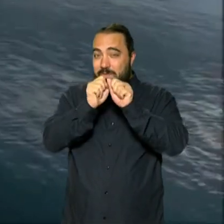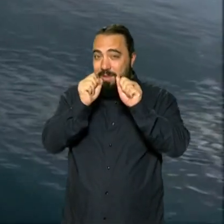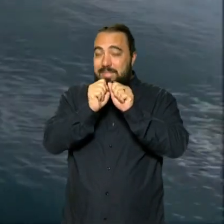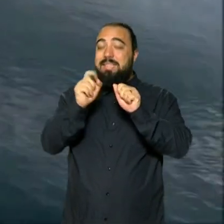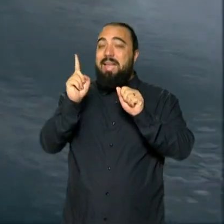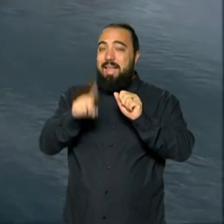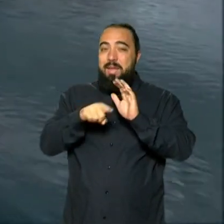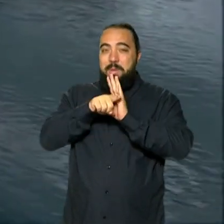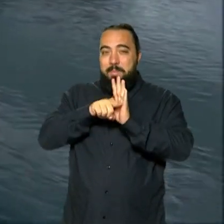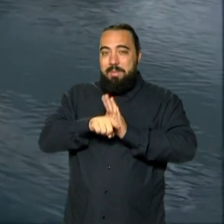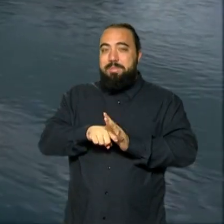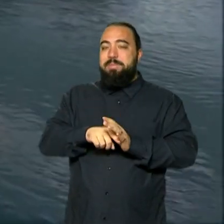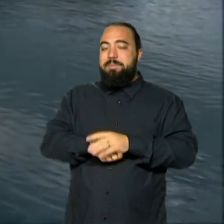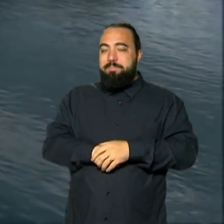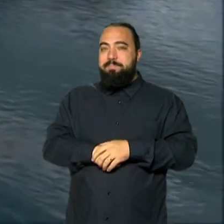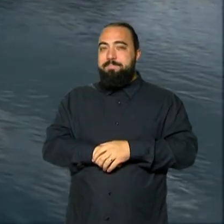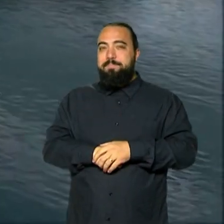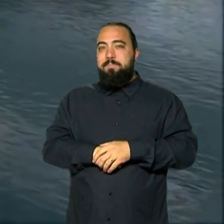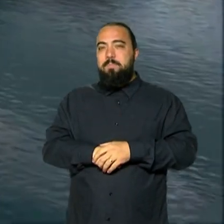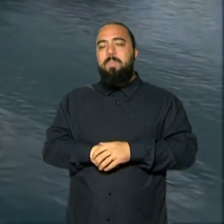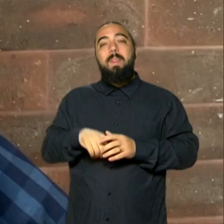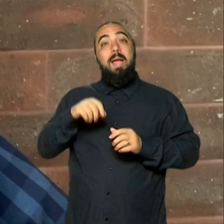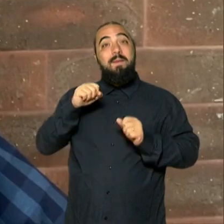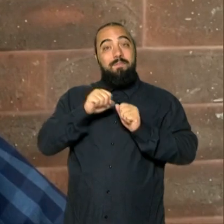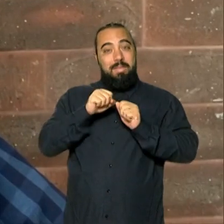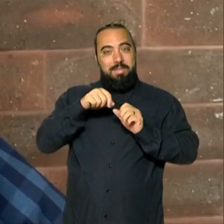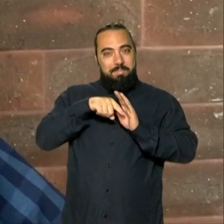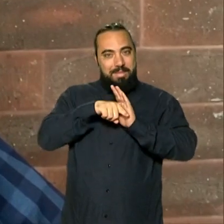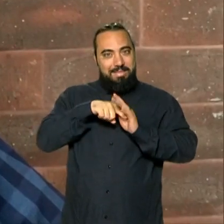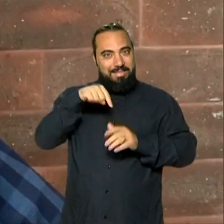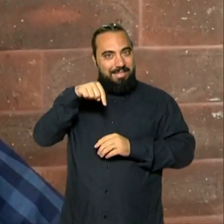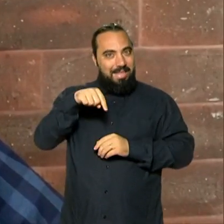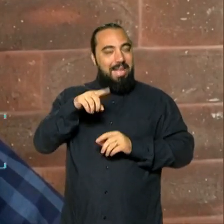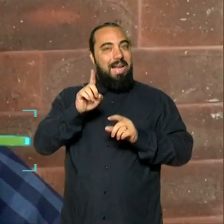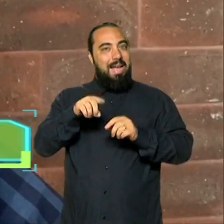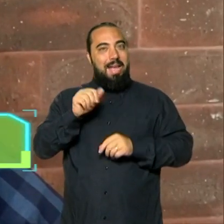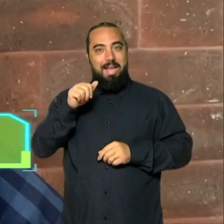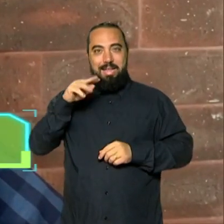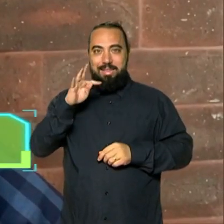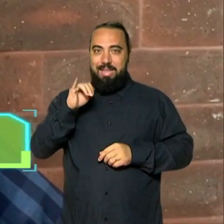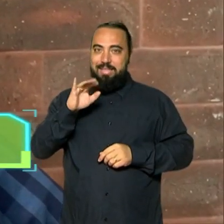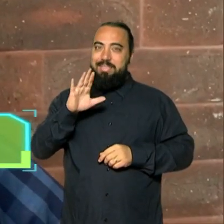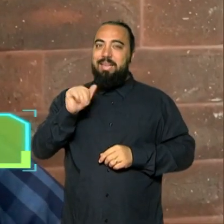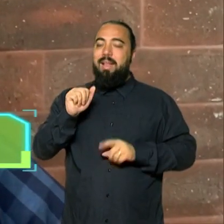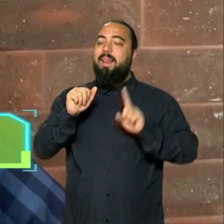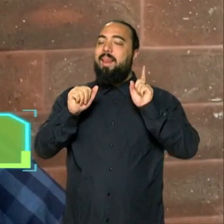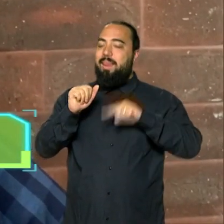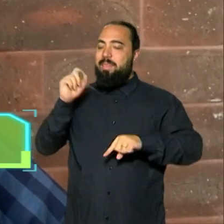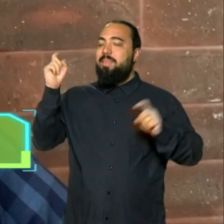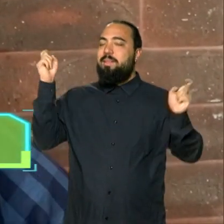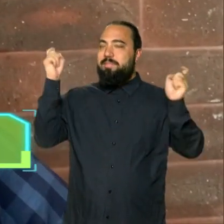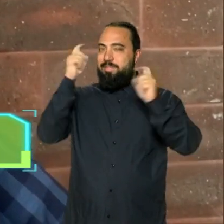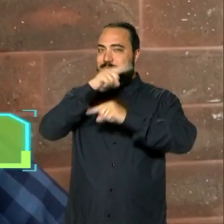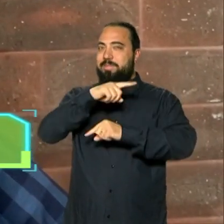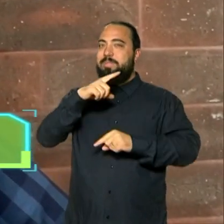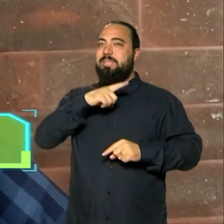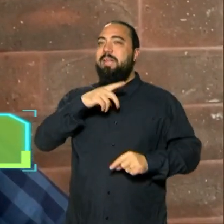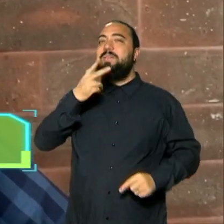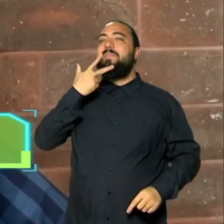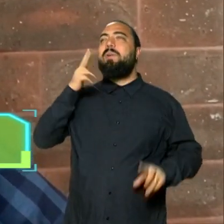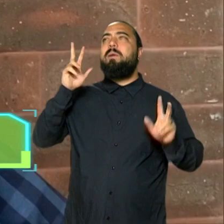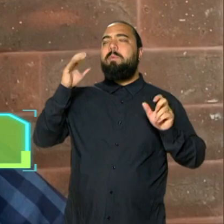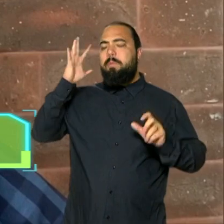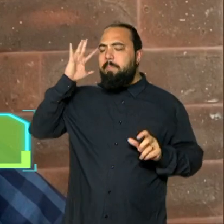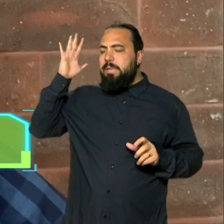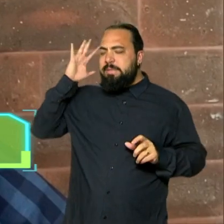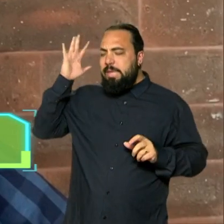suas pesquisas. Ser um pesquisador na Antártica é um grande desafio, né? Quando a gente fala em Antártica, muitas pessoas sempre